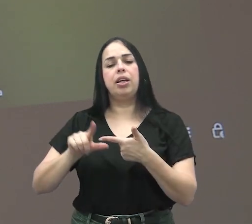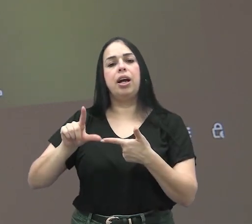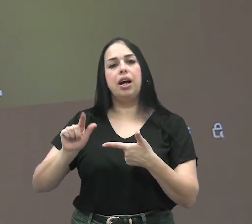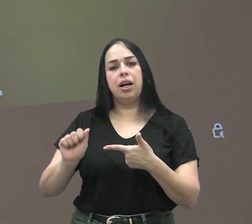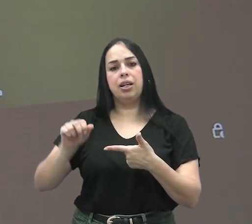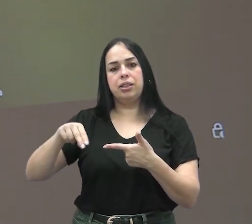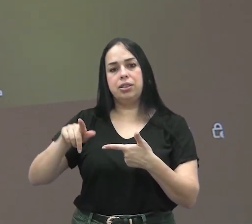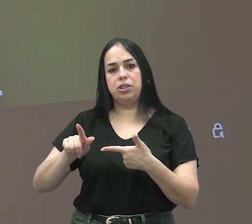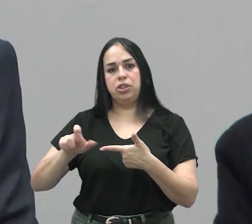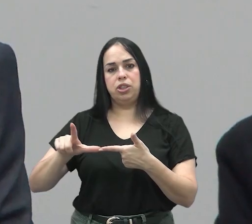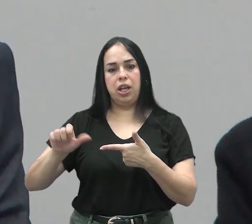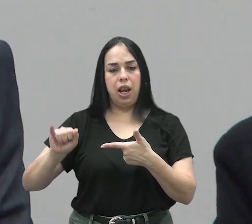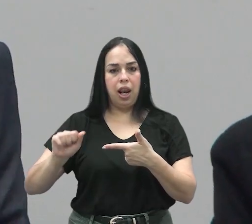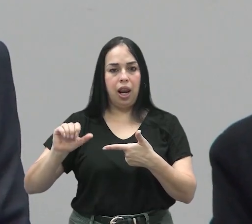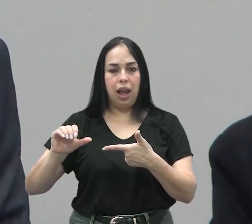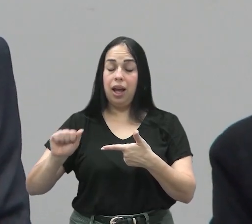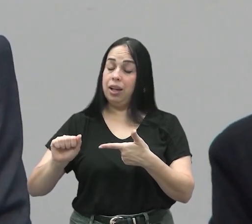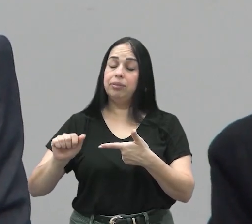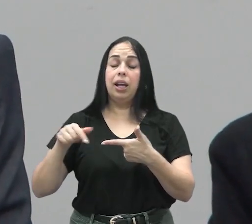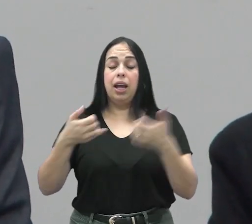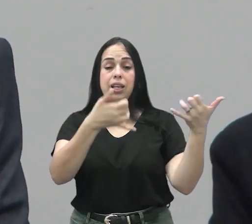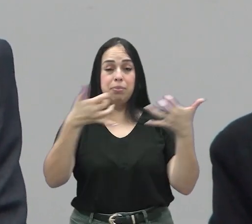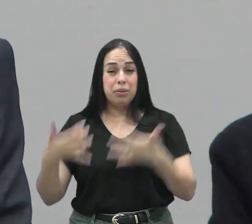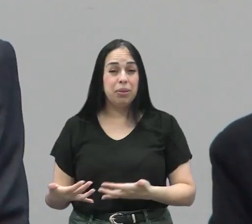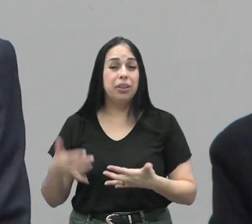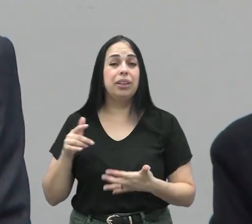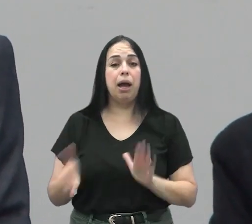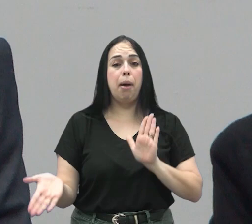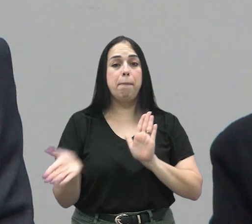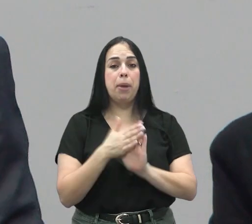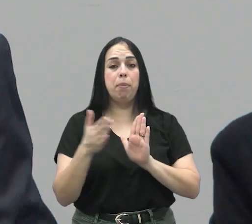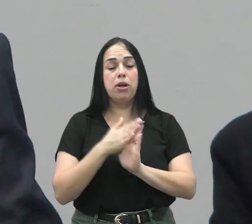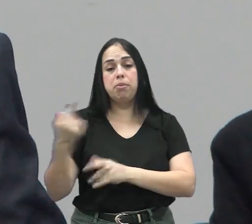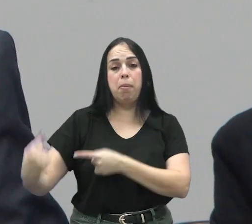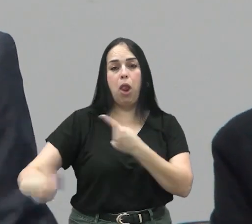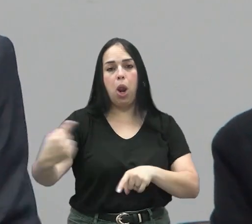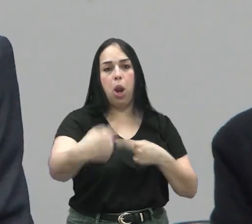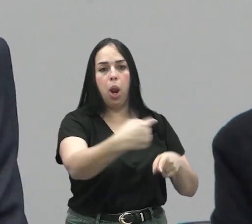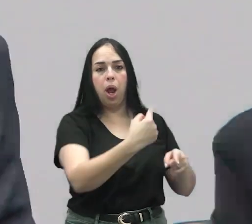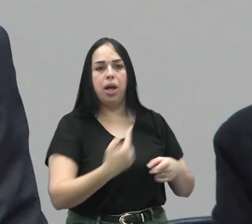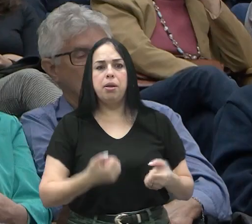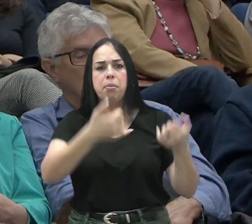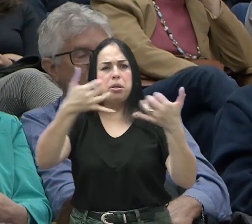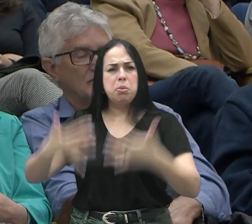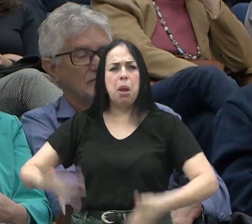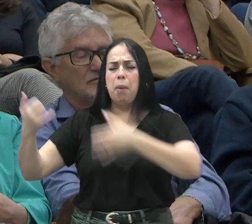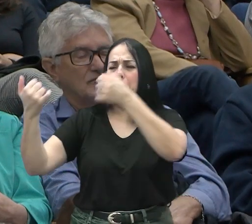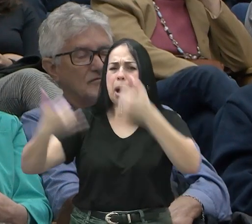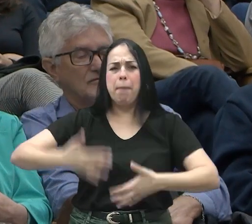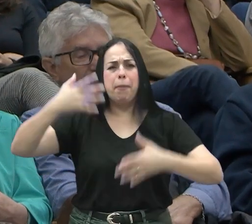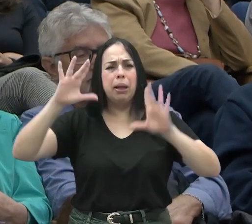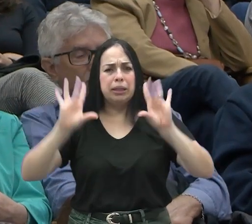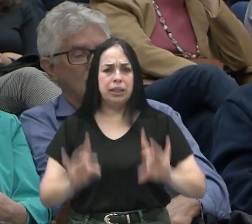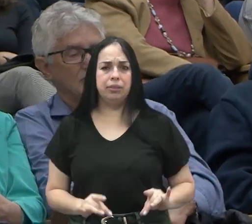Martins e Ângela Gandra. Sérgio Camargo explicou que a audiência foi criada para que a proposta fosse debatida e explicada